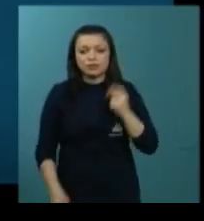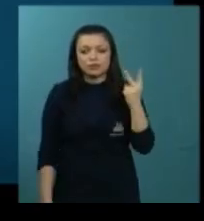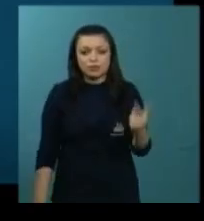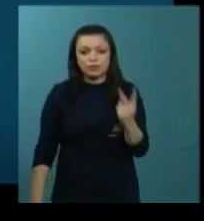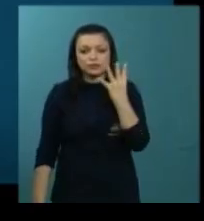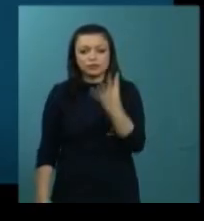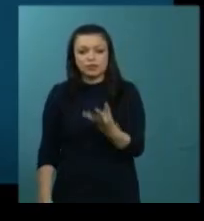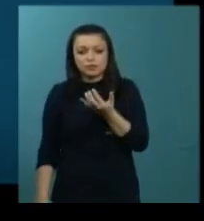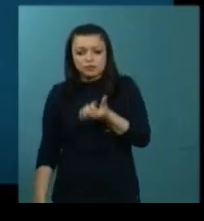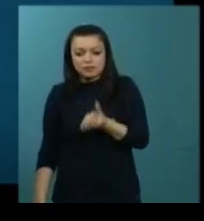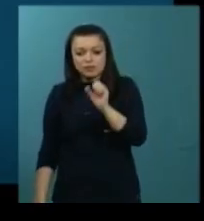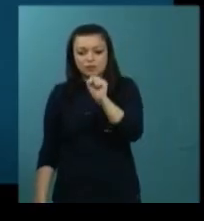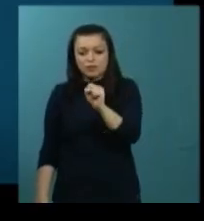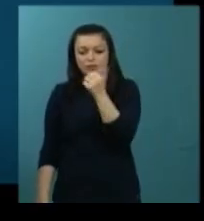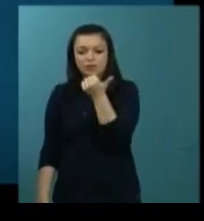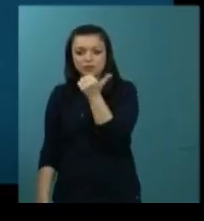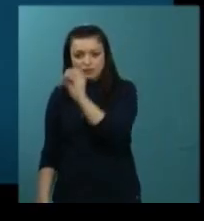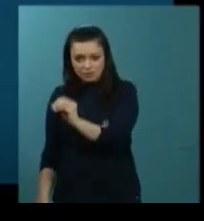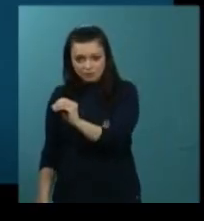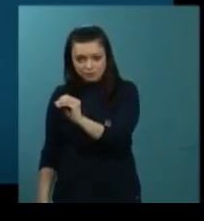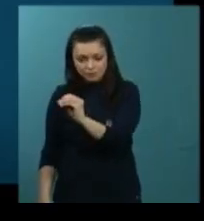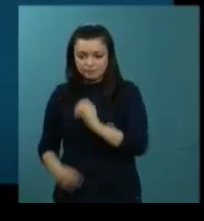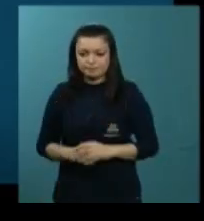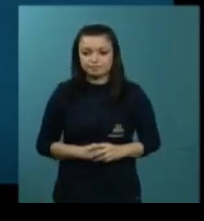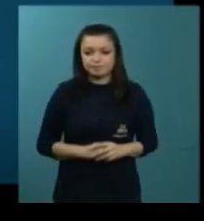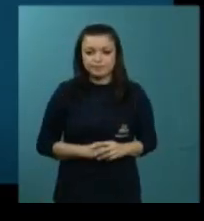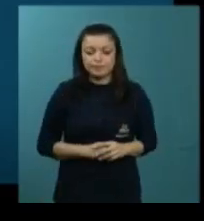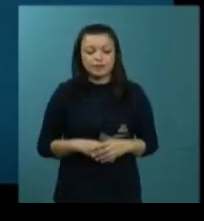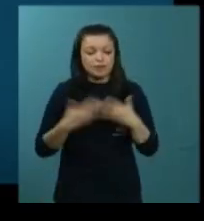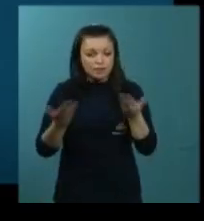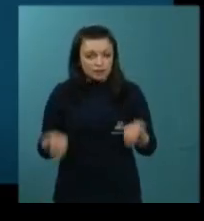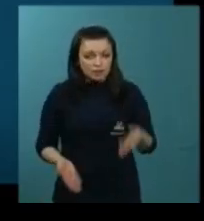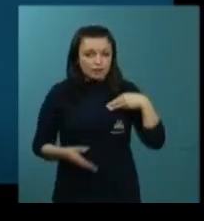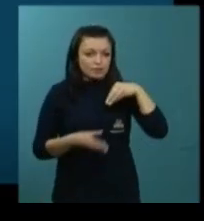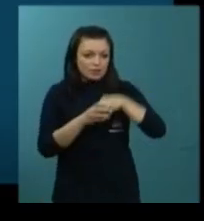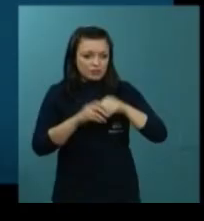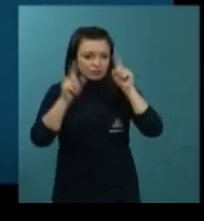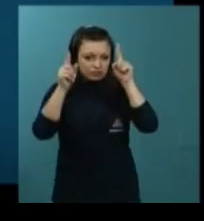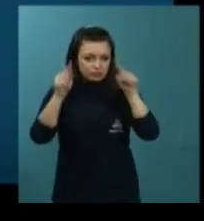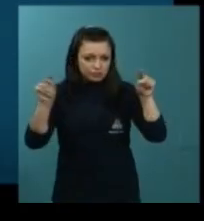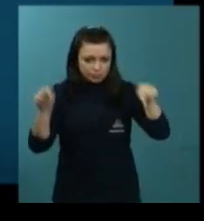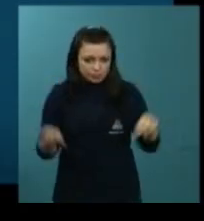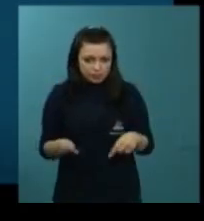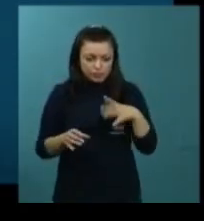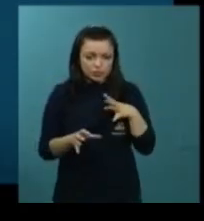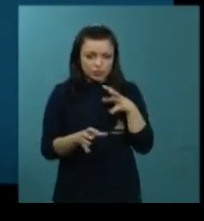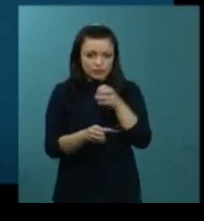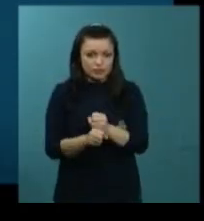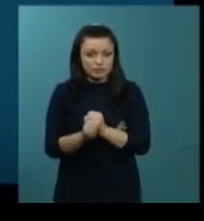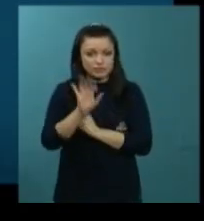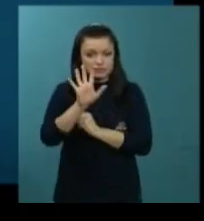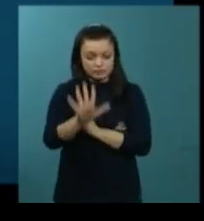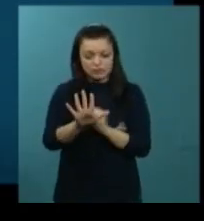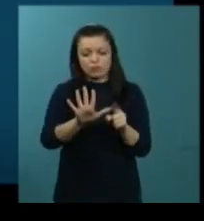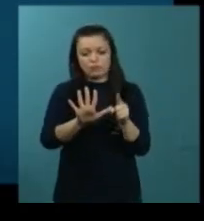4, 6, 8, 10. Portanto, é um conjunto constituído por 5